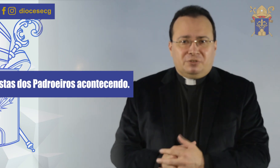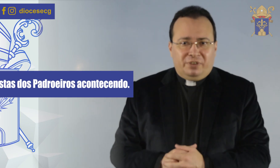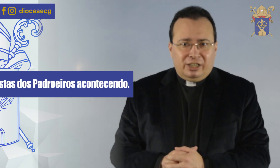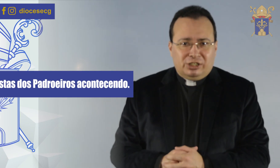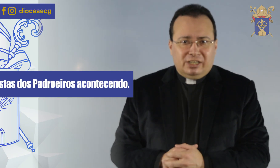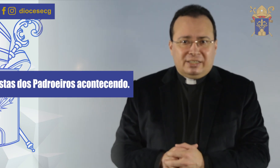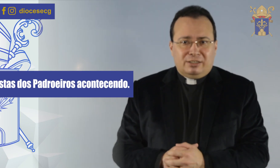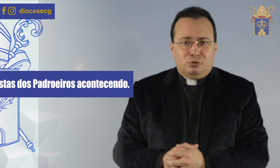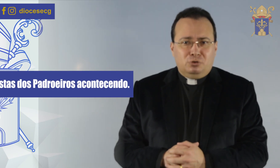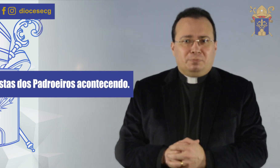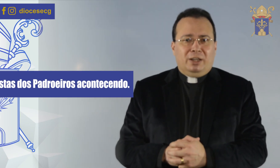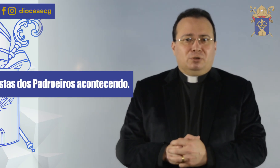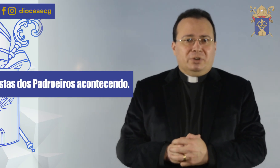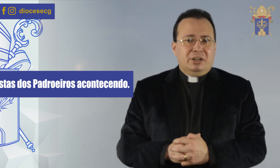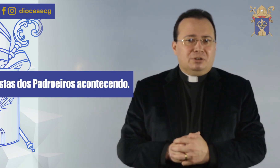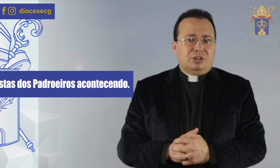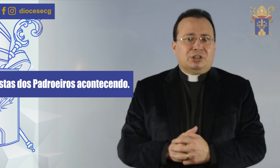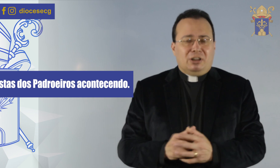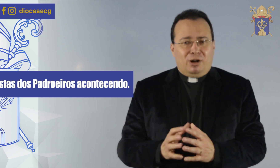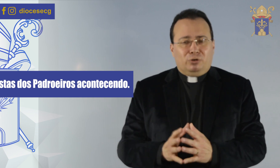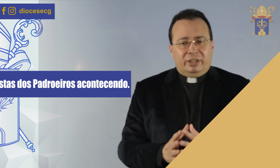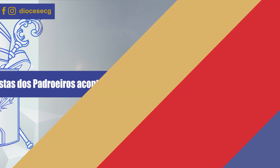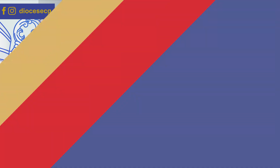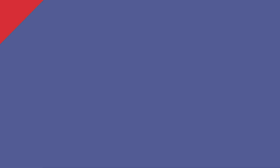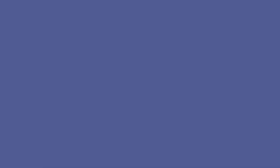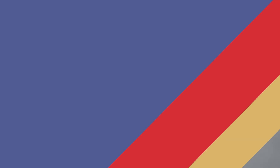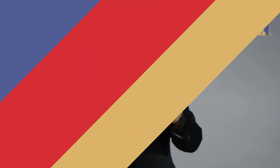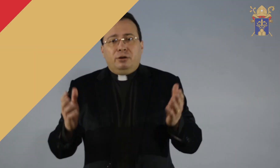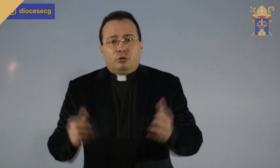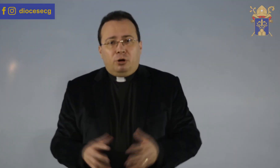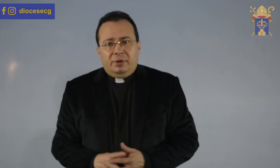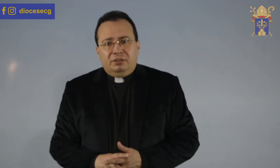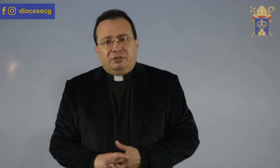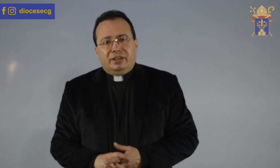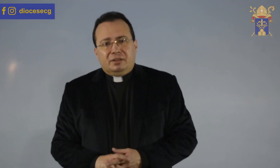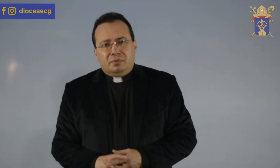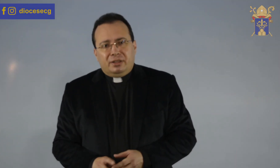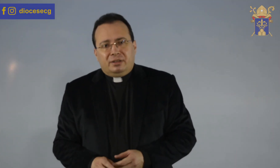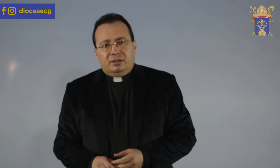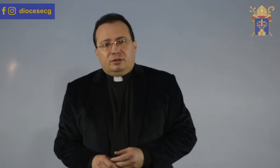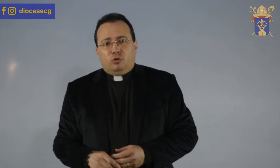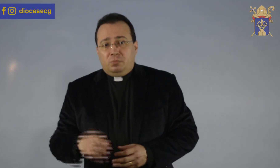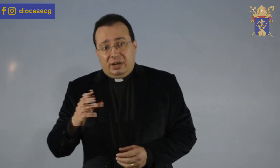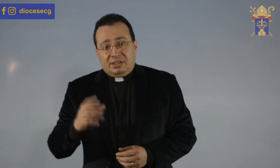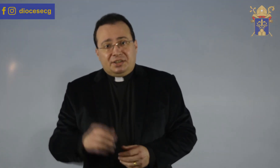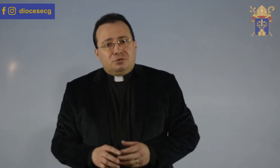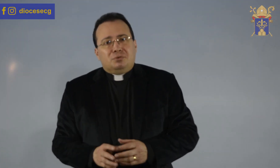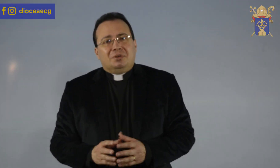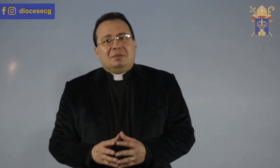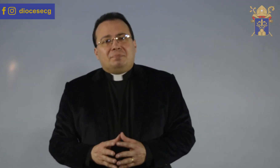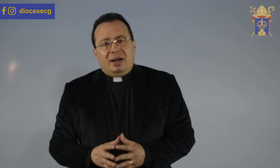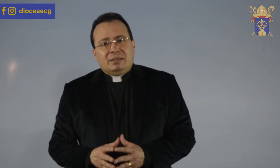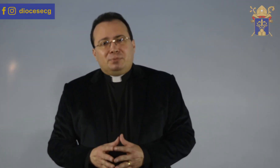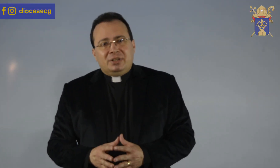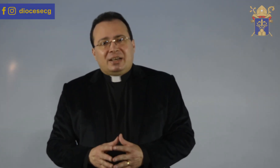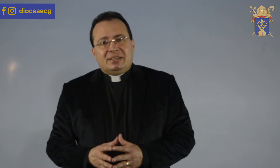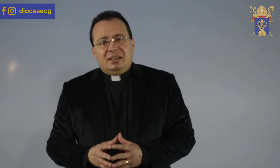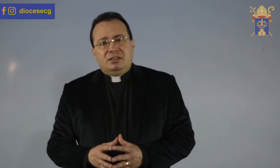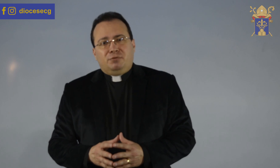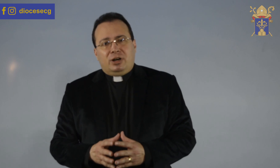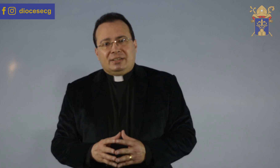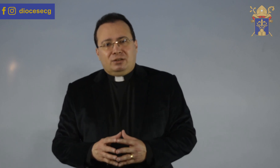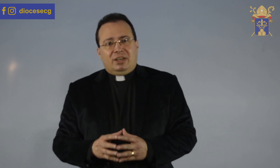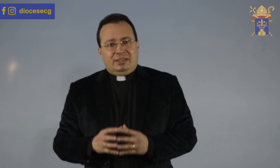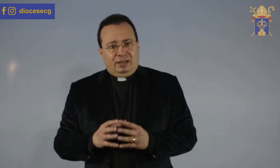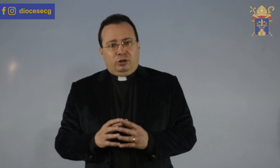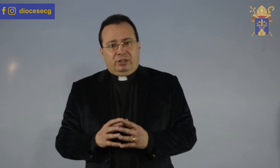sobre as festas dos padroeiros que estão acontecendo. A Europa, diferentemente do Brasil, passa por escassez